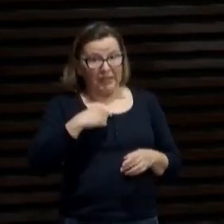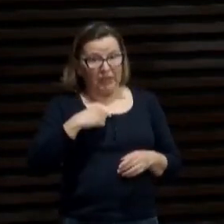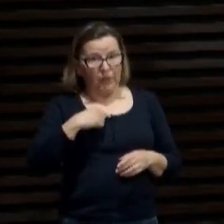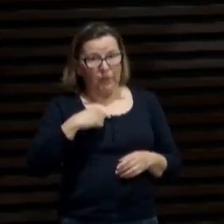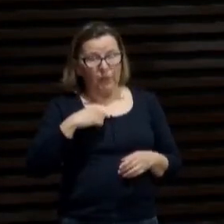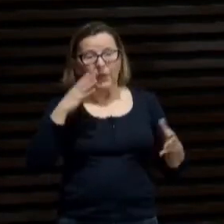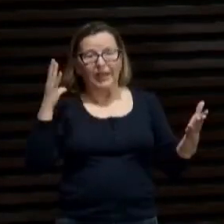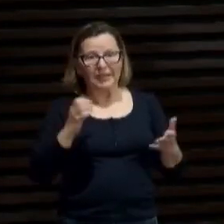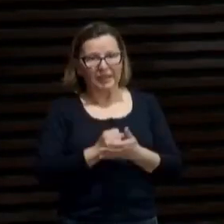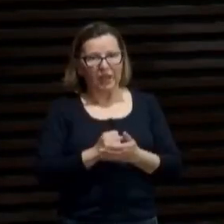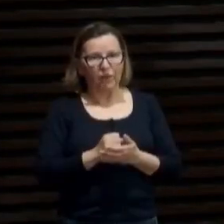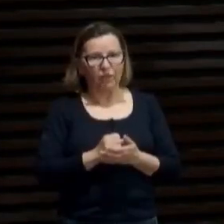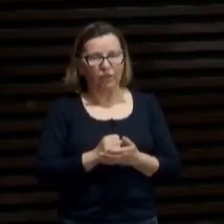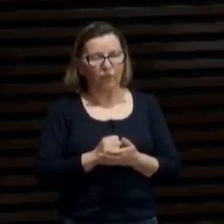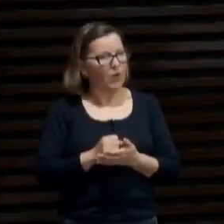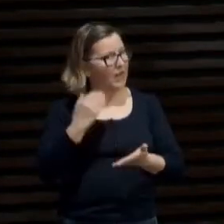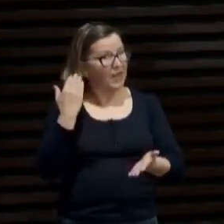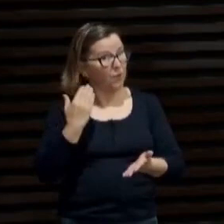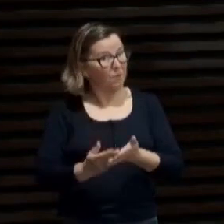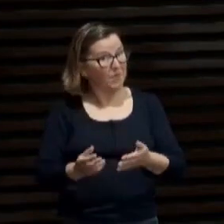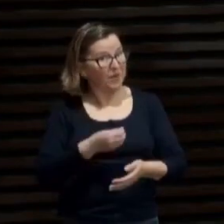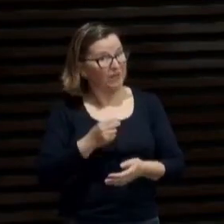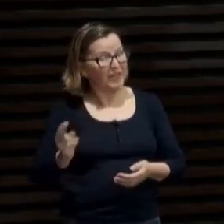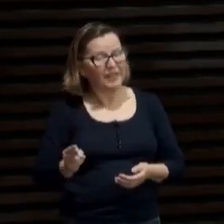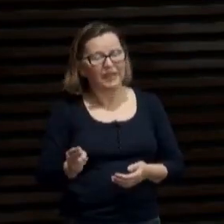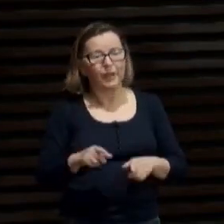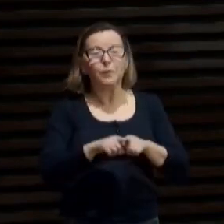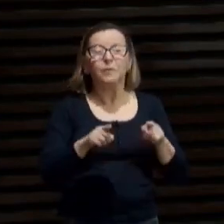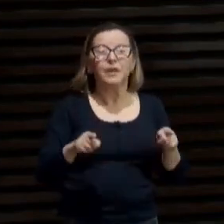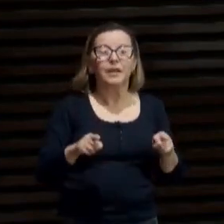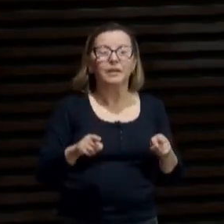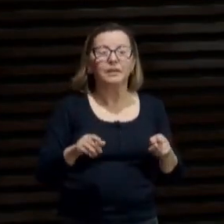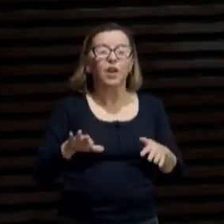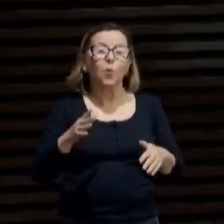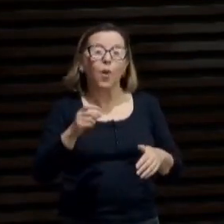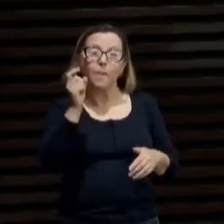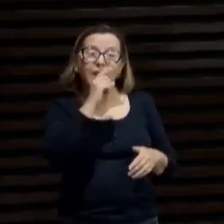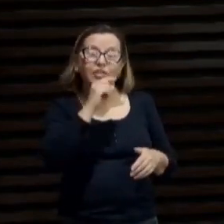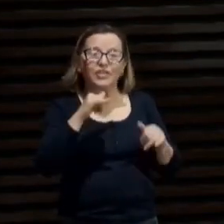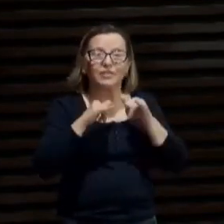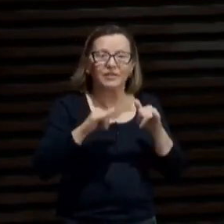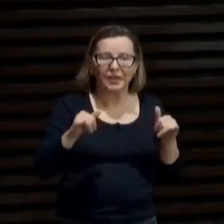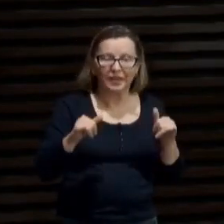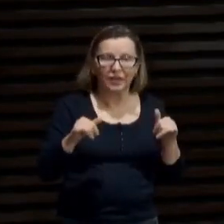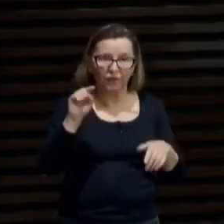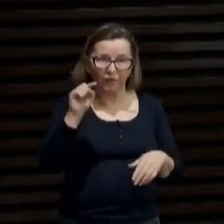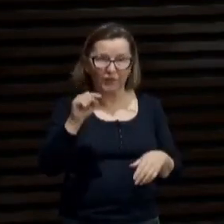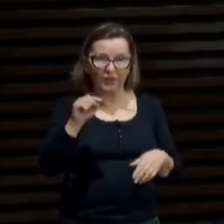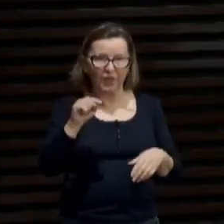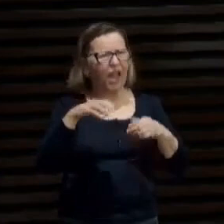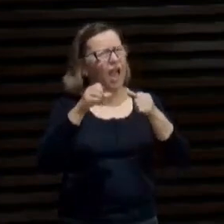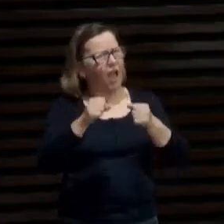verdade. Mas qual é a mentira que ele conta? Que você pode ou poderia viver em